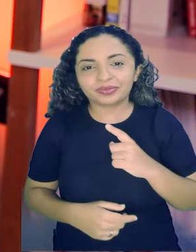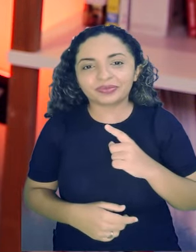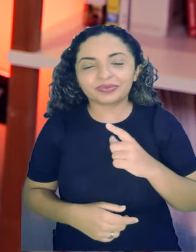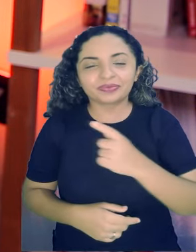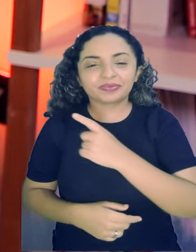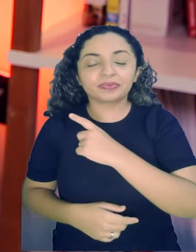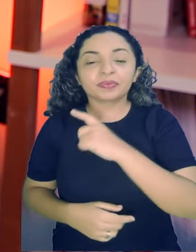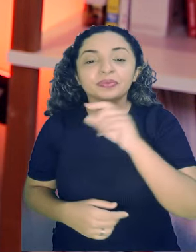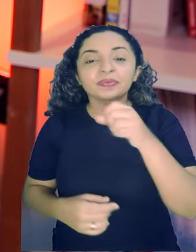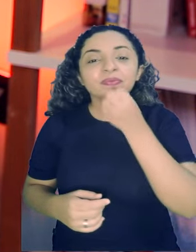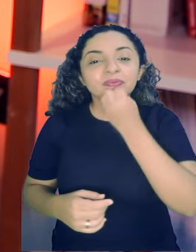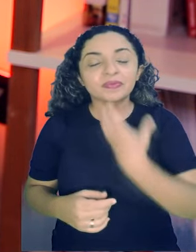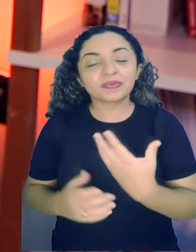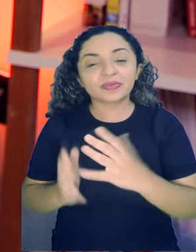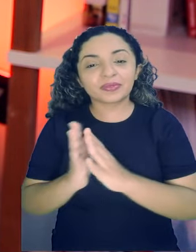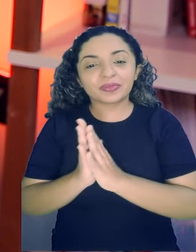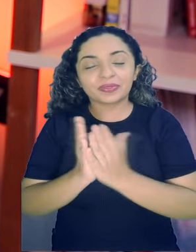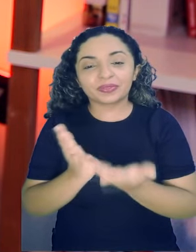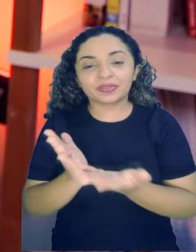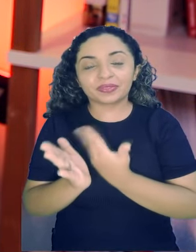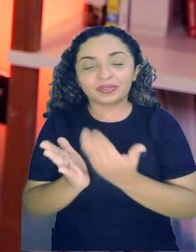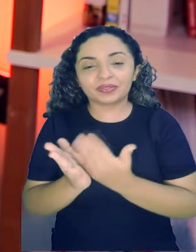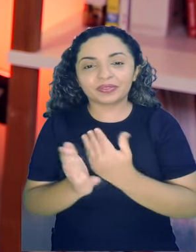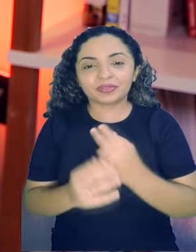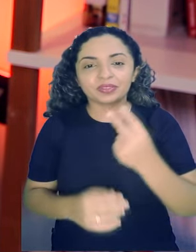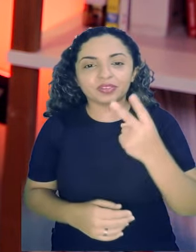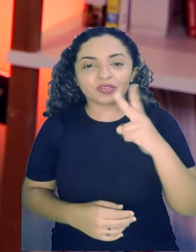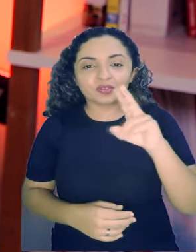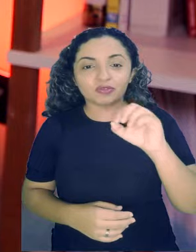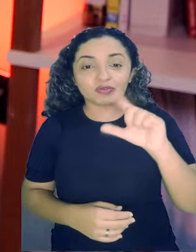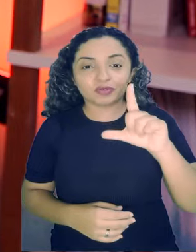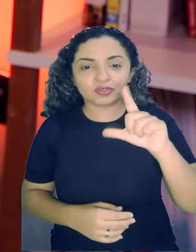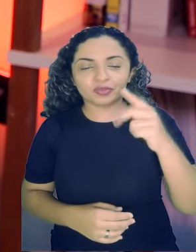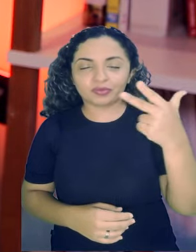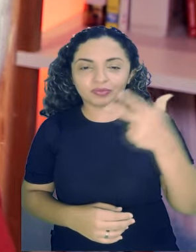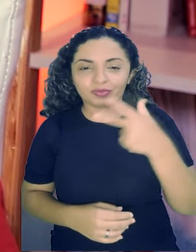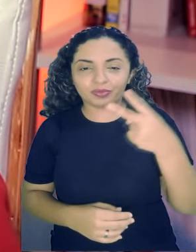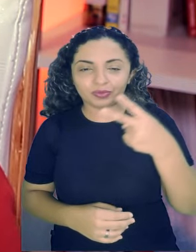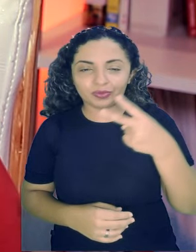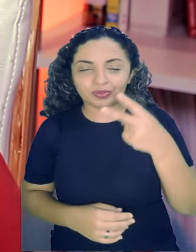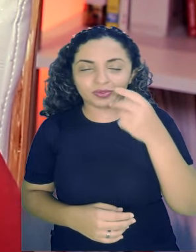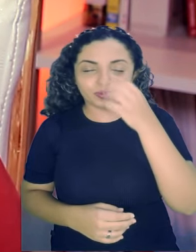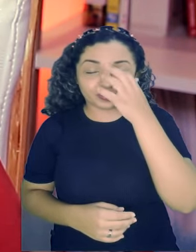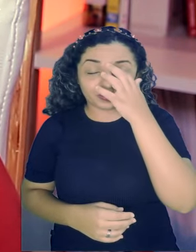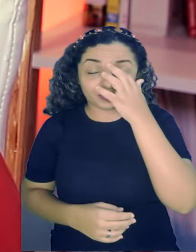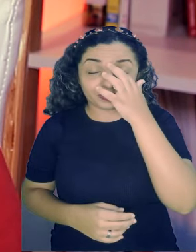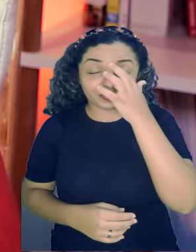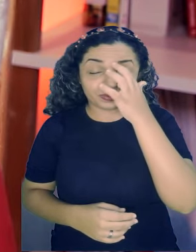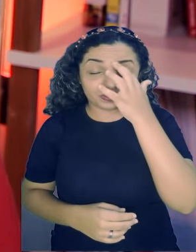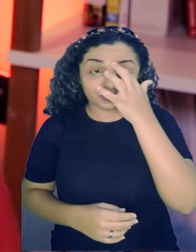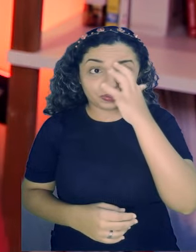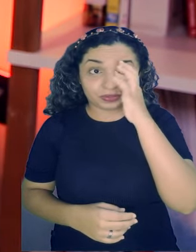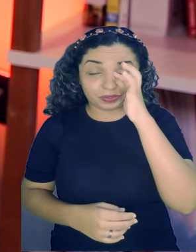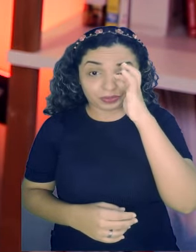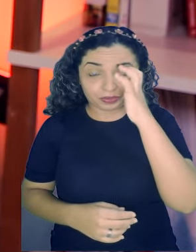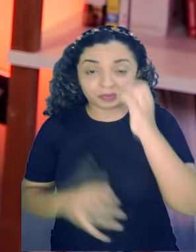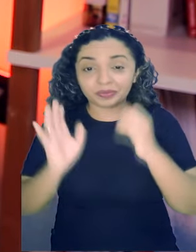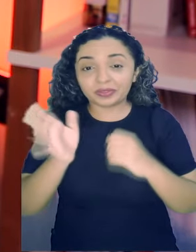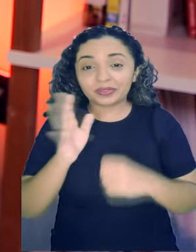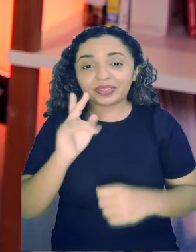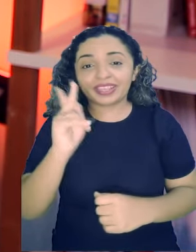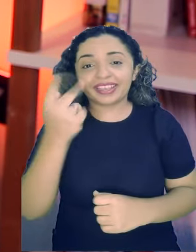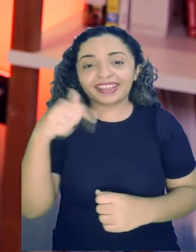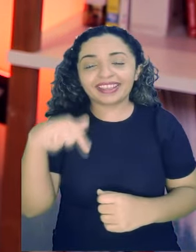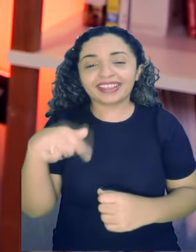sendo publicadas, é uma coleção muito legal. Esse aqui é o segundo volume da coleção. E aí, a HQ que eu li em